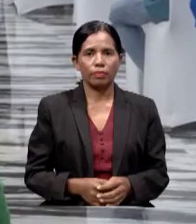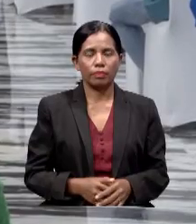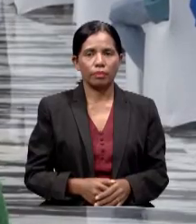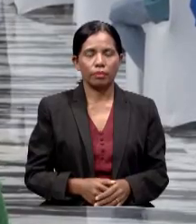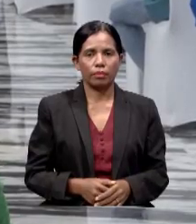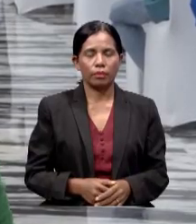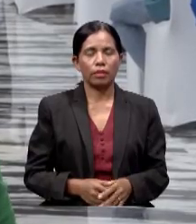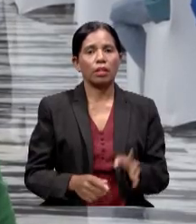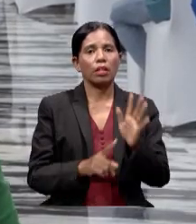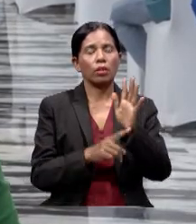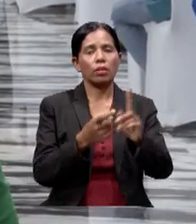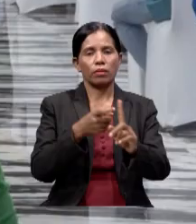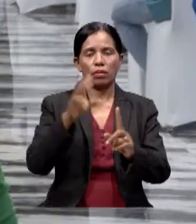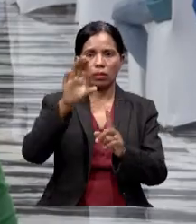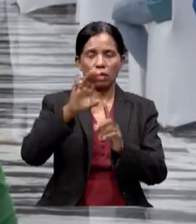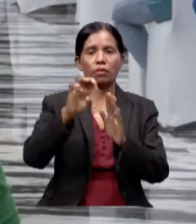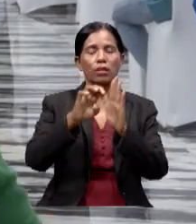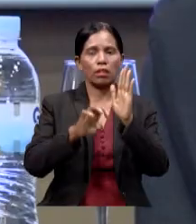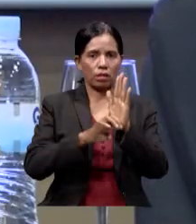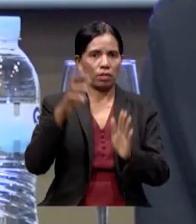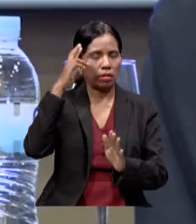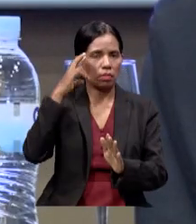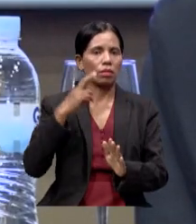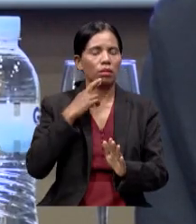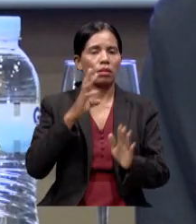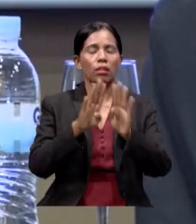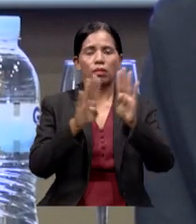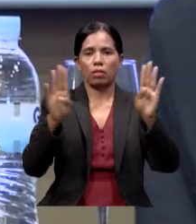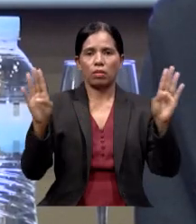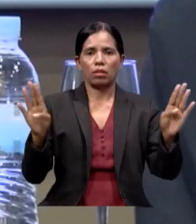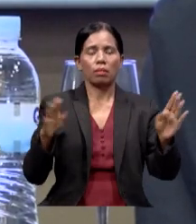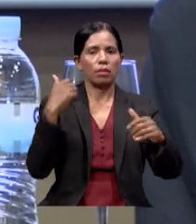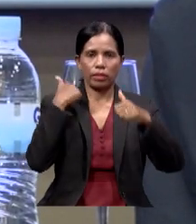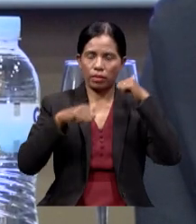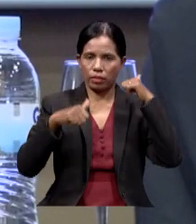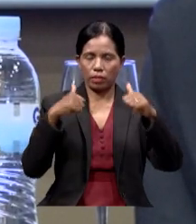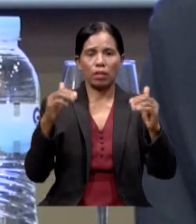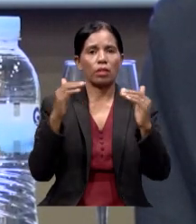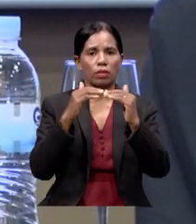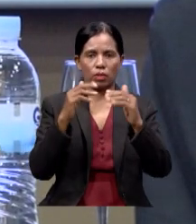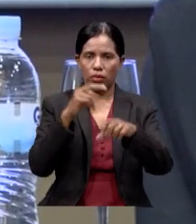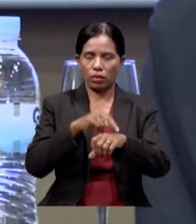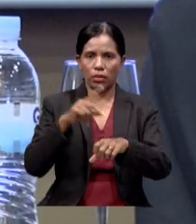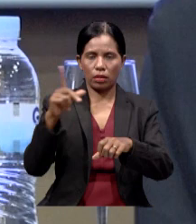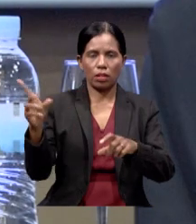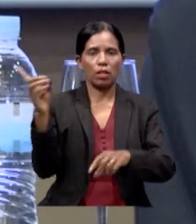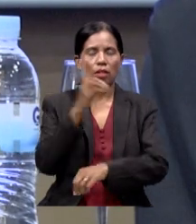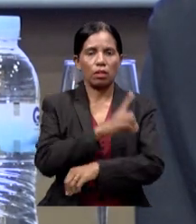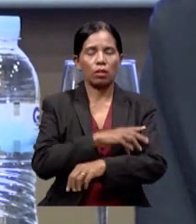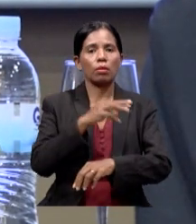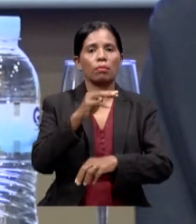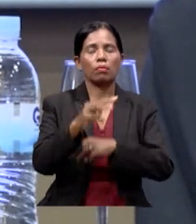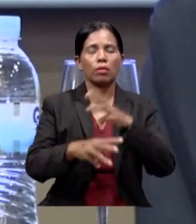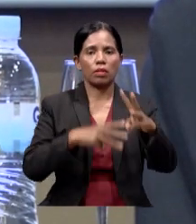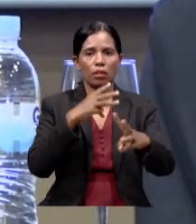Lia Hirakne, hato si chefe estado, si jaramu zota, hafo in loca abertura, ba atividade diálogo nacional, loran mundial, ba bemos